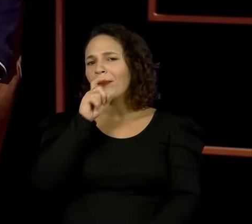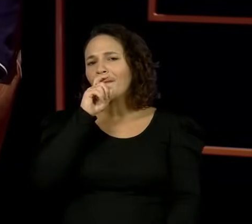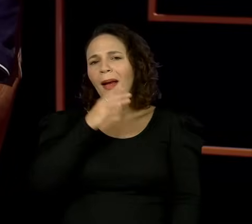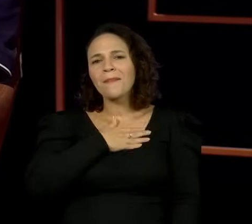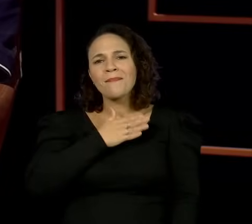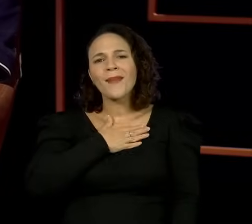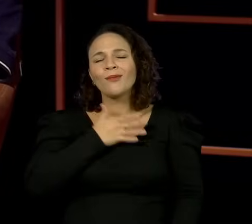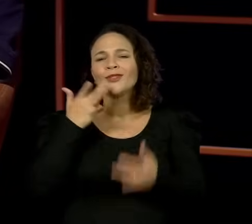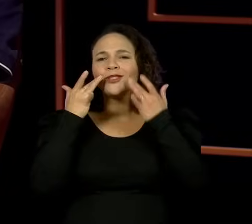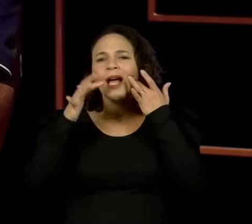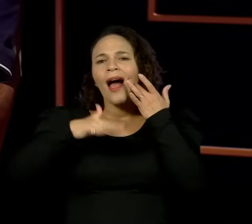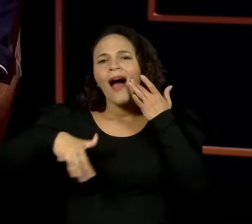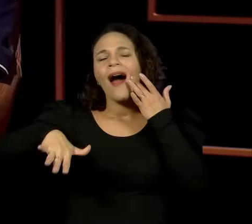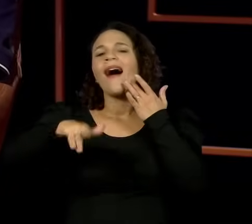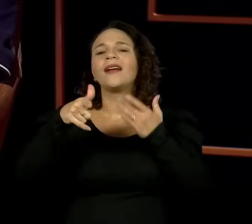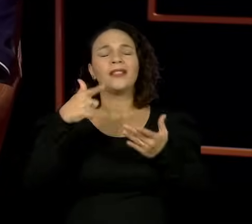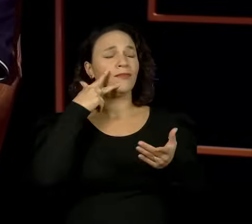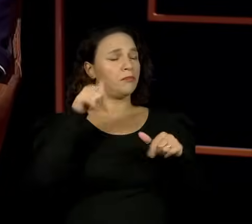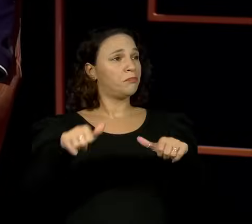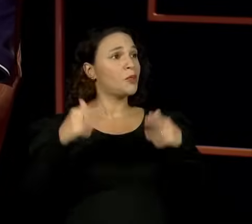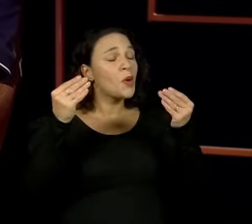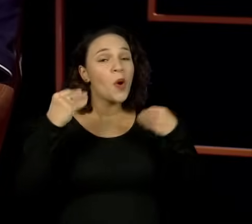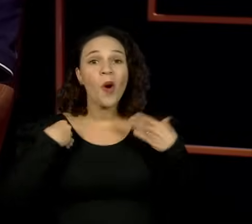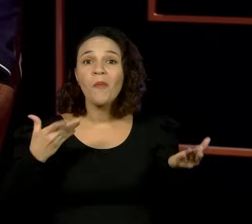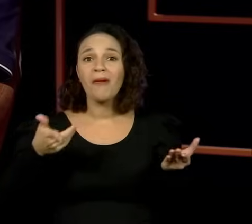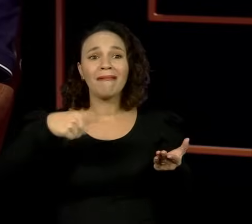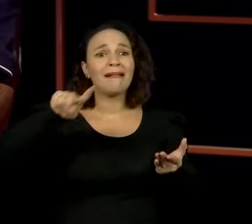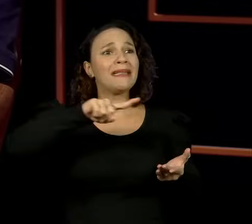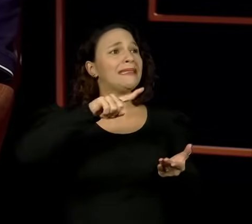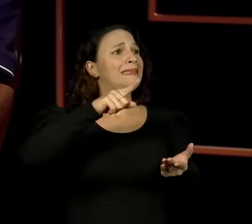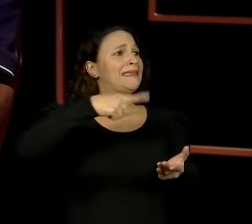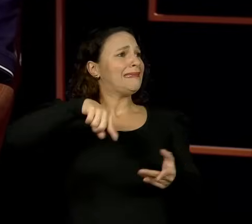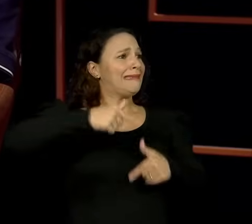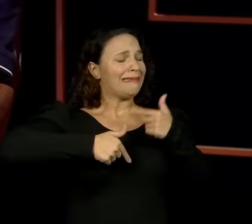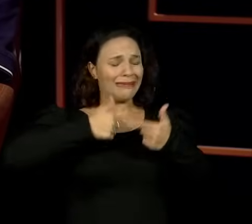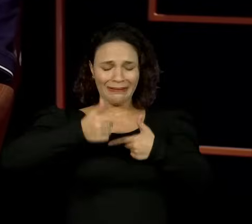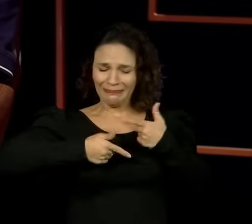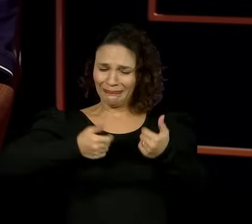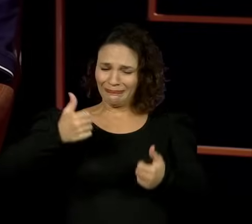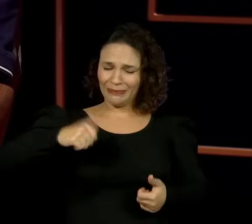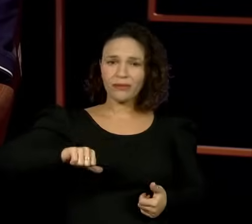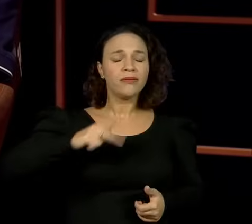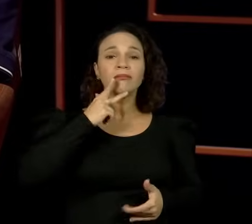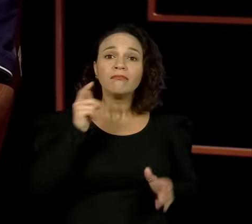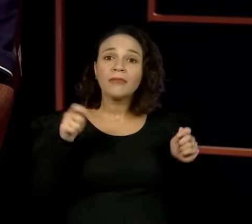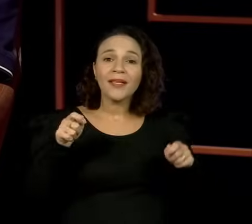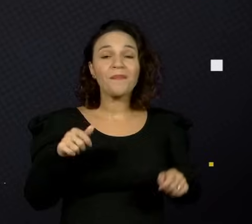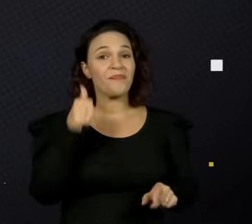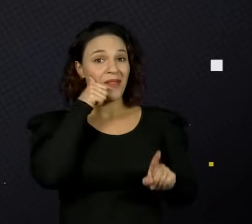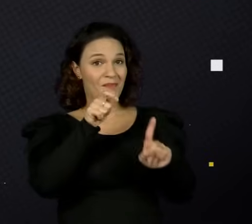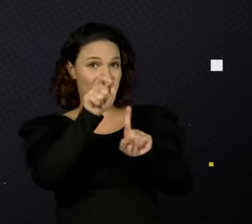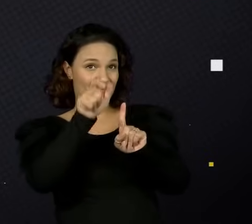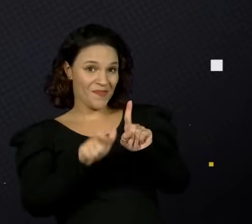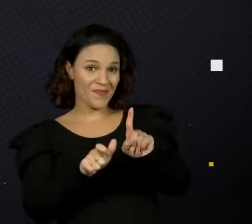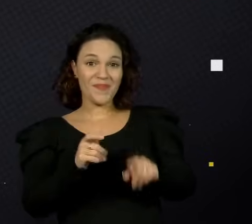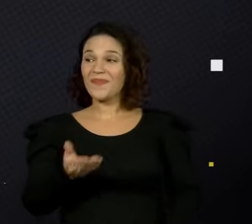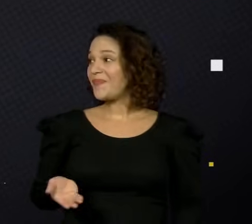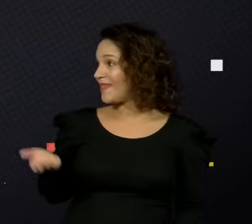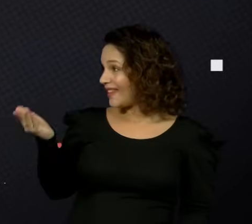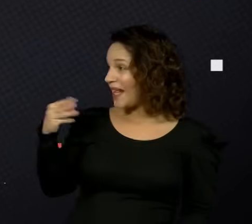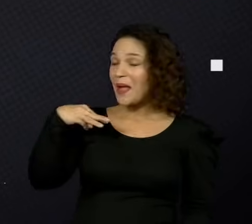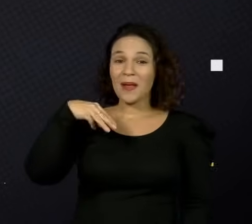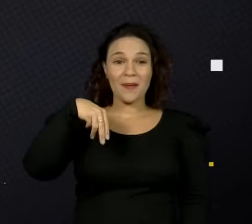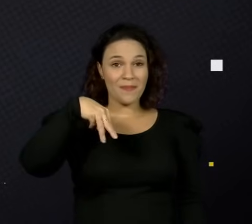falei, gente, essa plateia vai ser um horror, como é que... E fizemos. Aí a Miriam Muniz virou e falou assim, acabou o espetáculo, eu